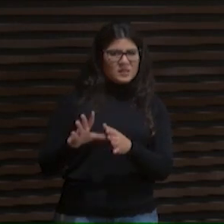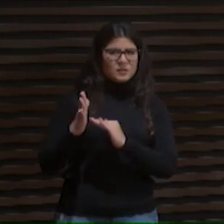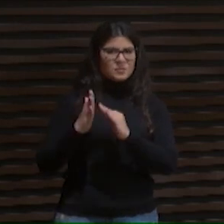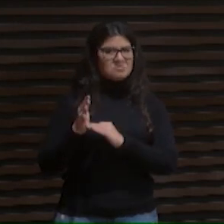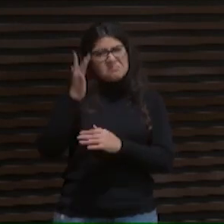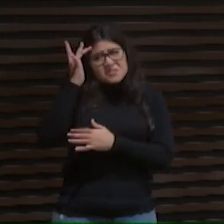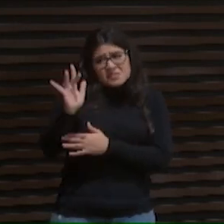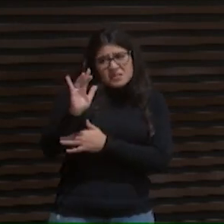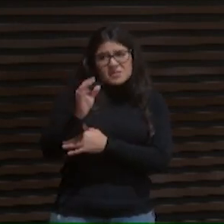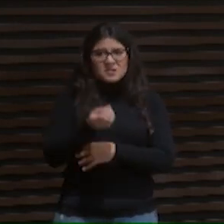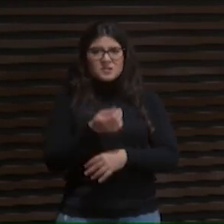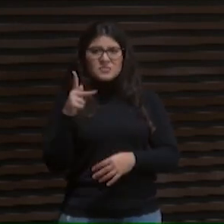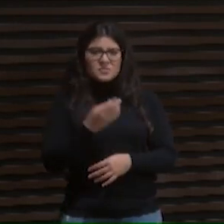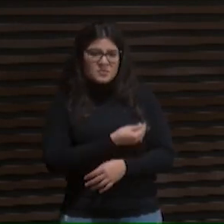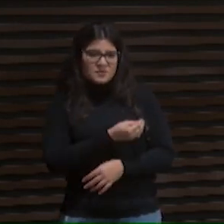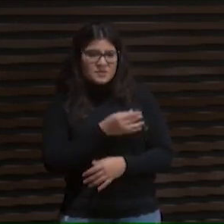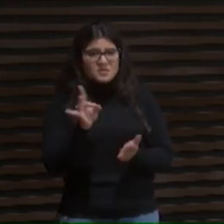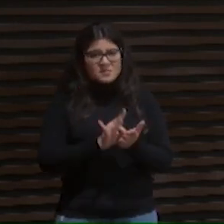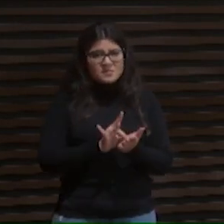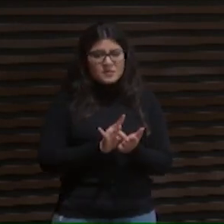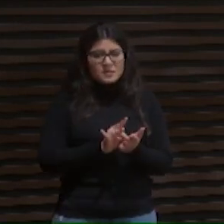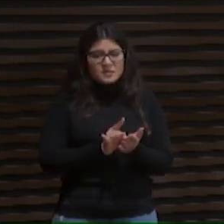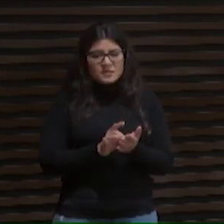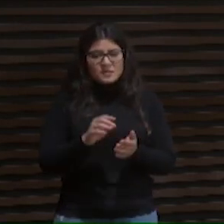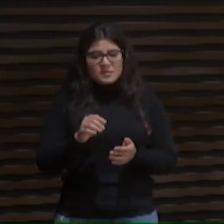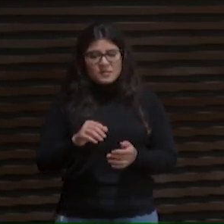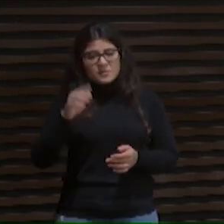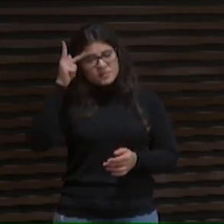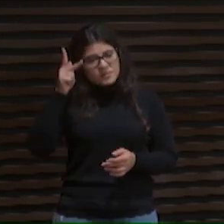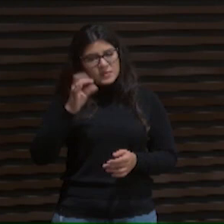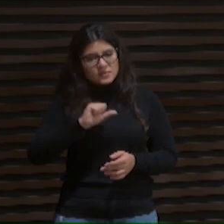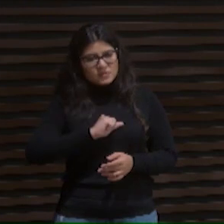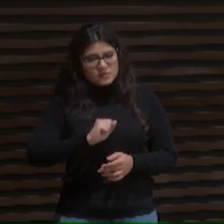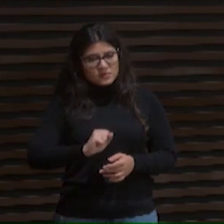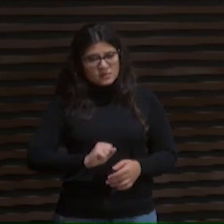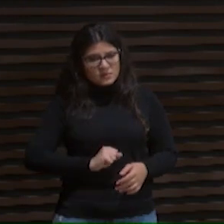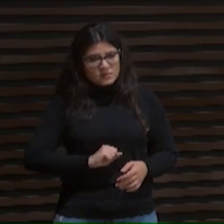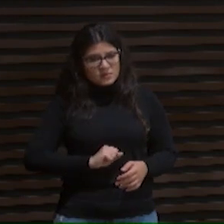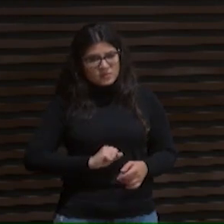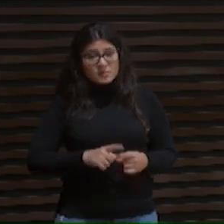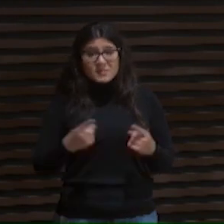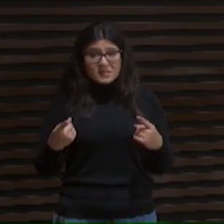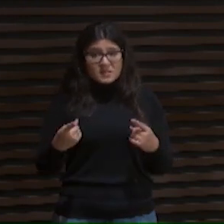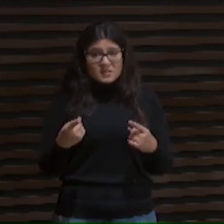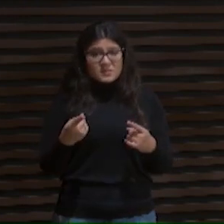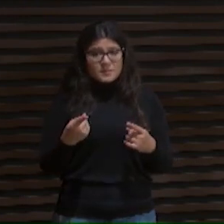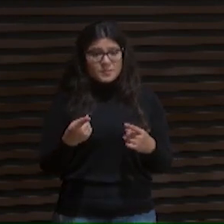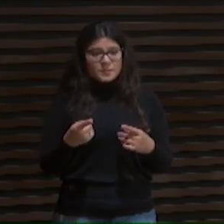sua vida seja, de fato, para um sacerdócio eclesiástico.